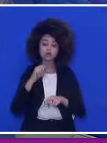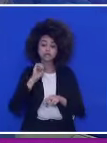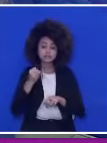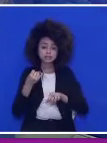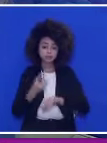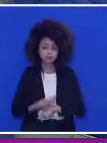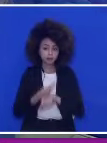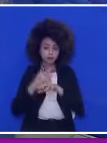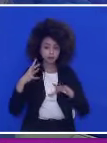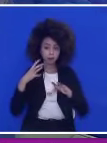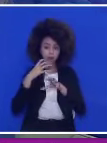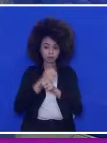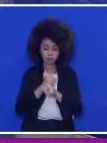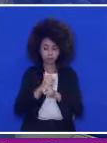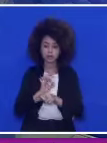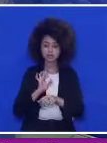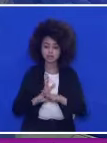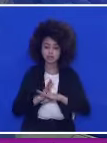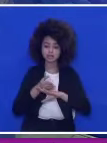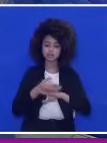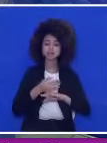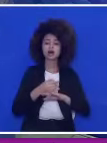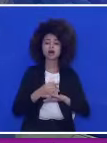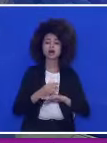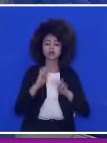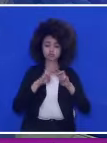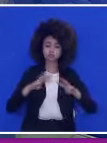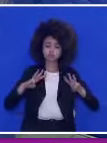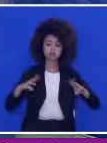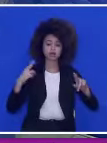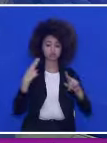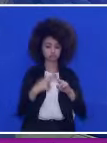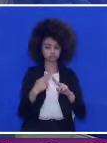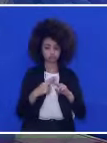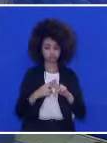acumulado. É só acessar loterias.caixa.gov.br.